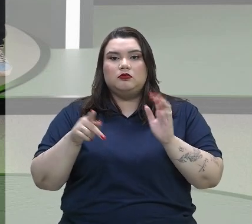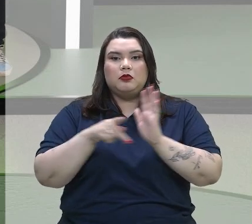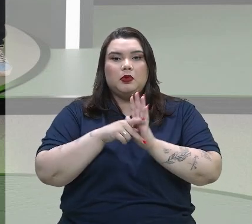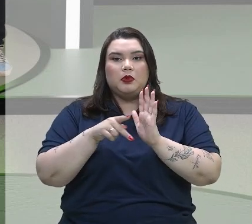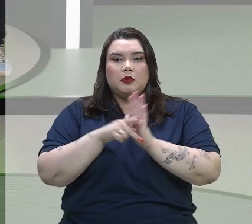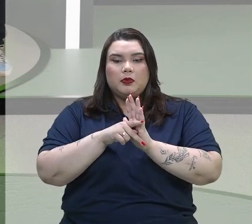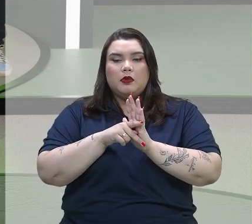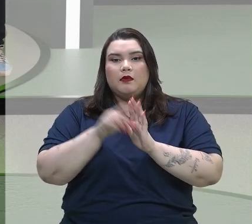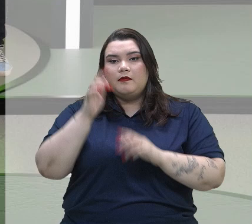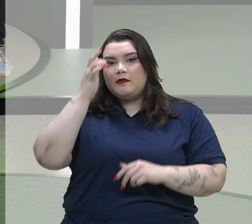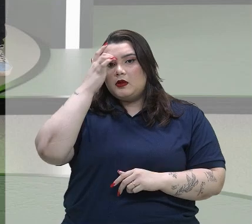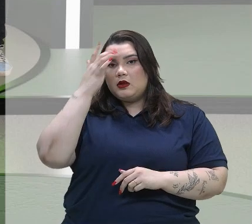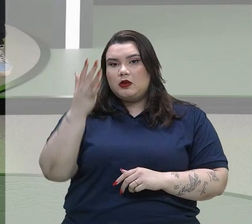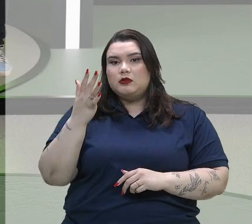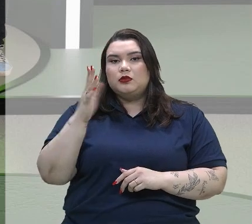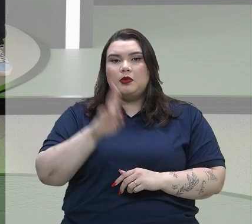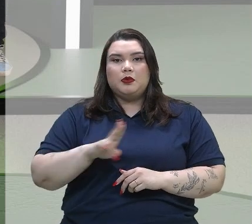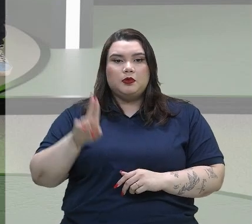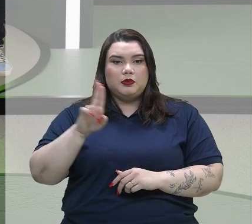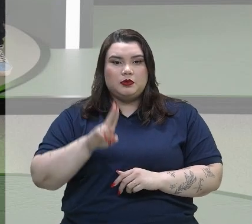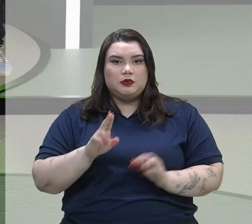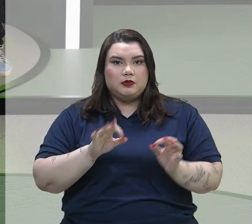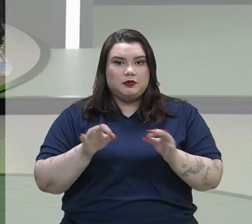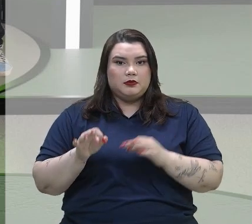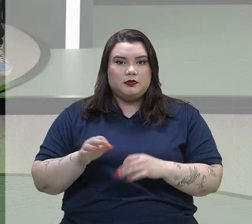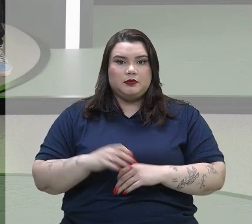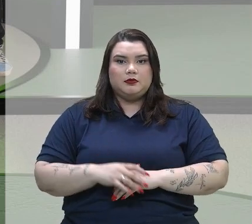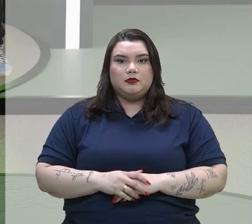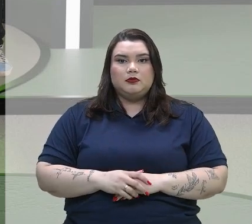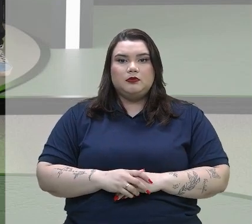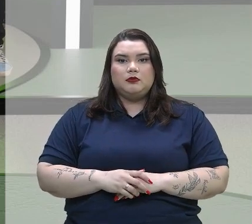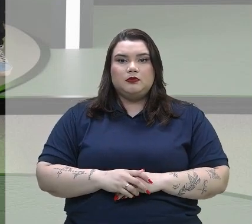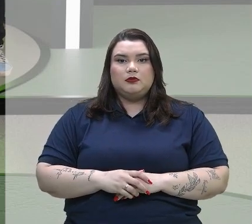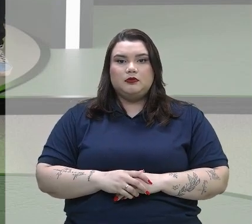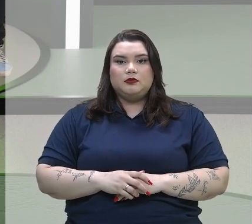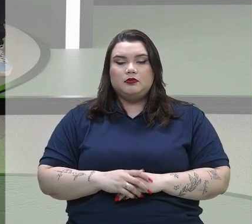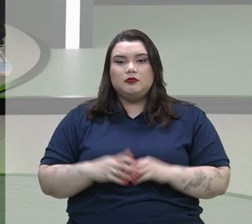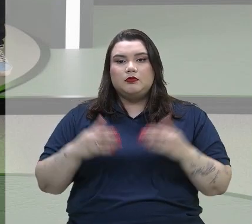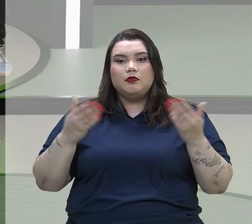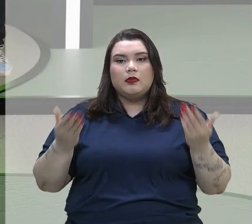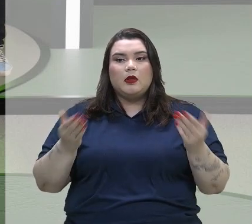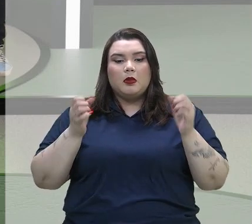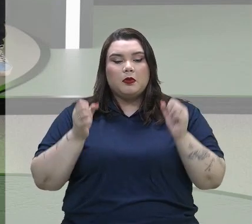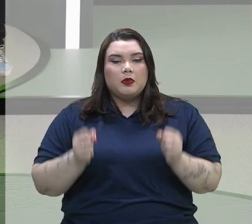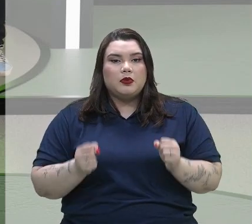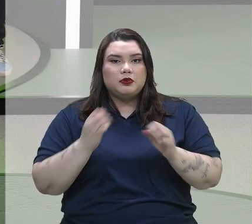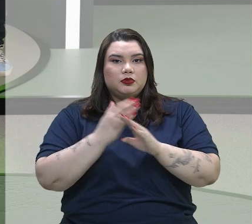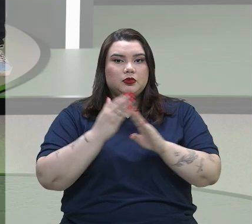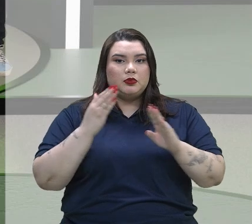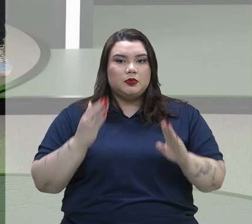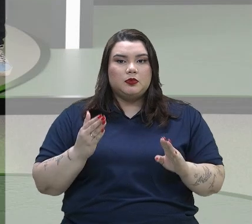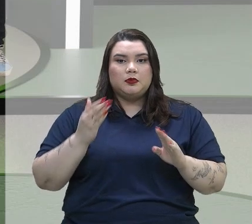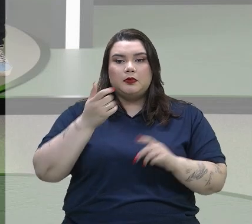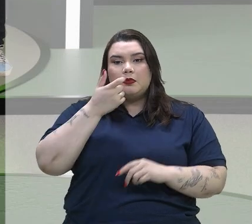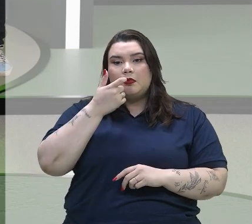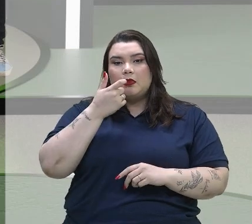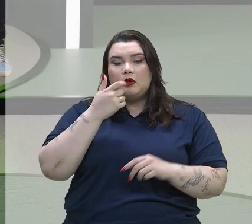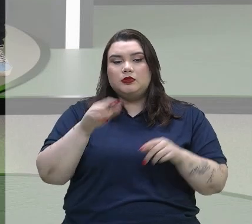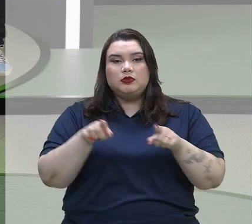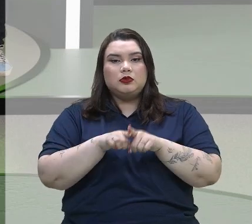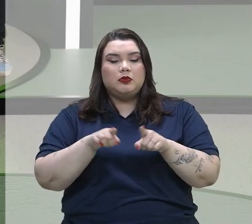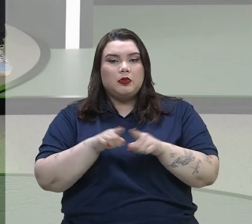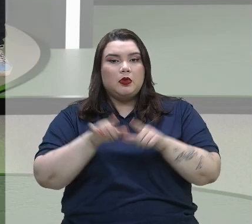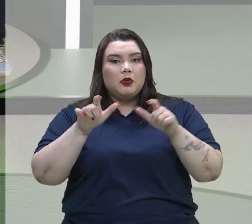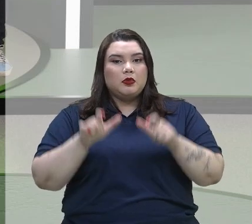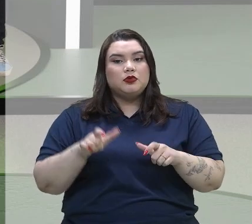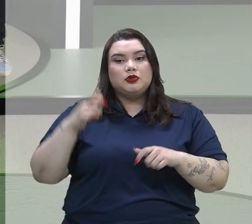também uma facilidade de seu uso, tá? E podemos encontrar os plásticos